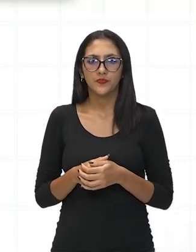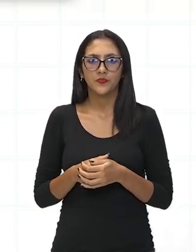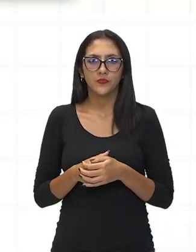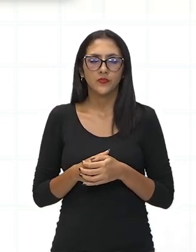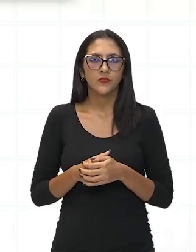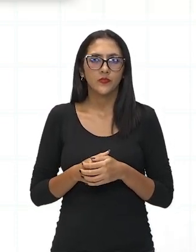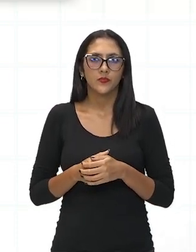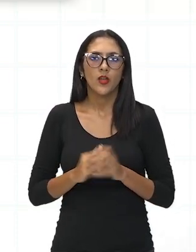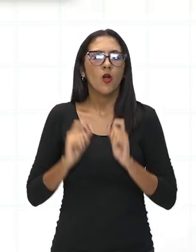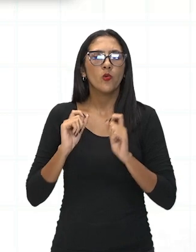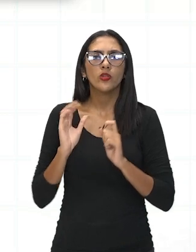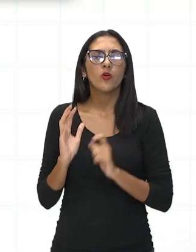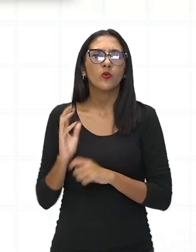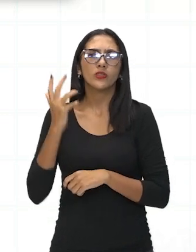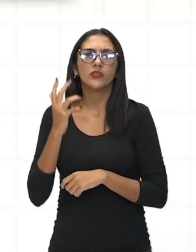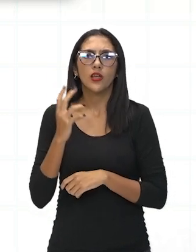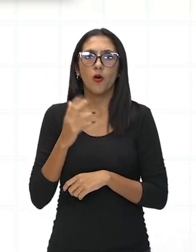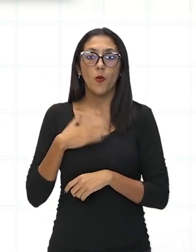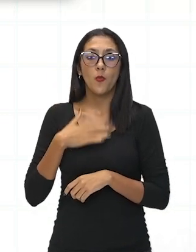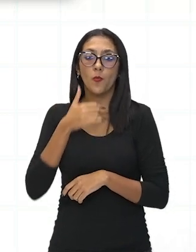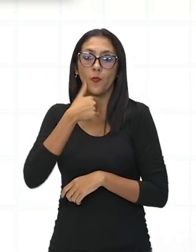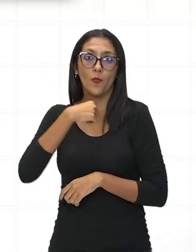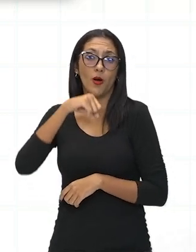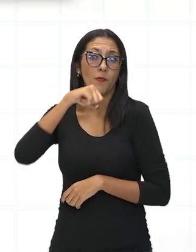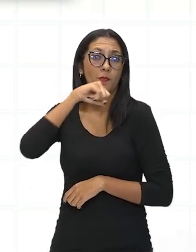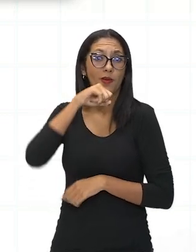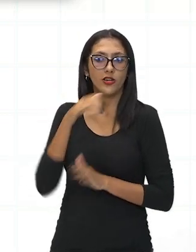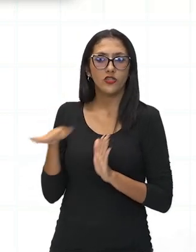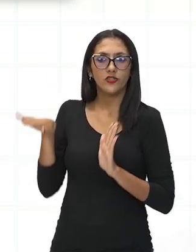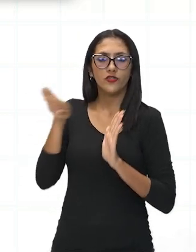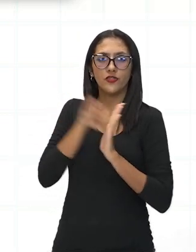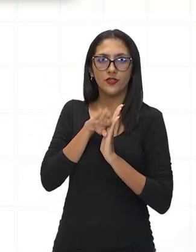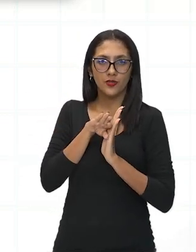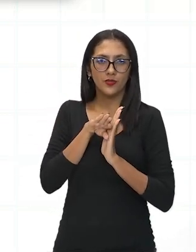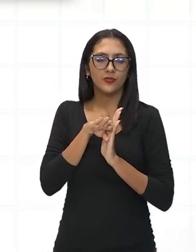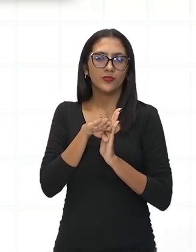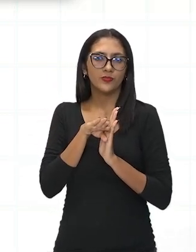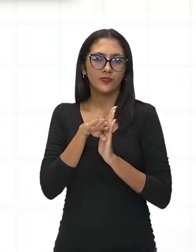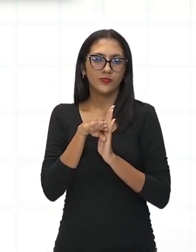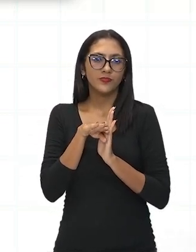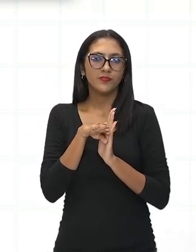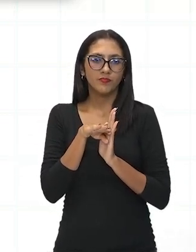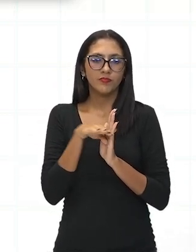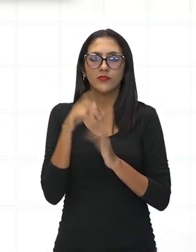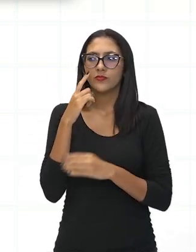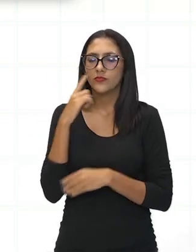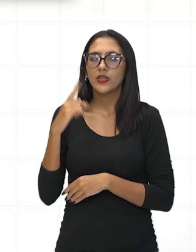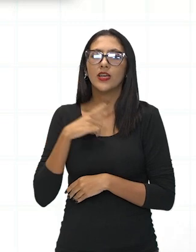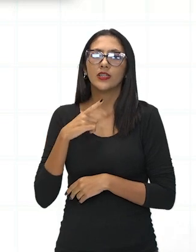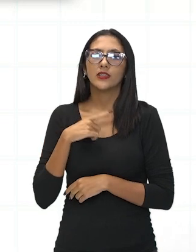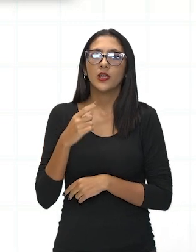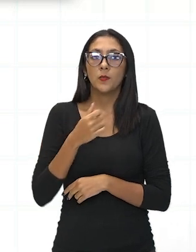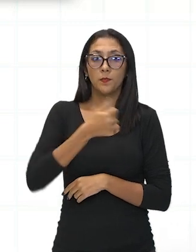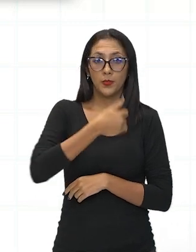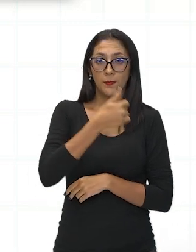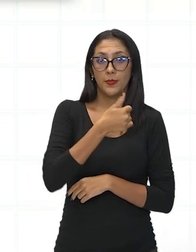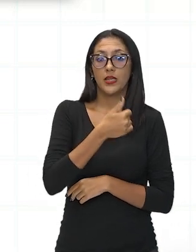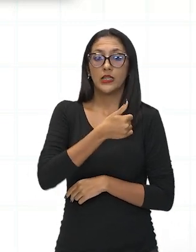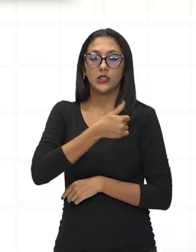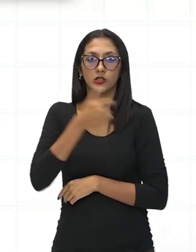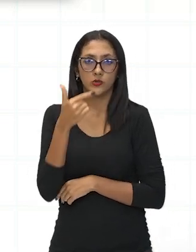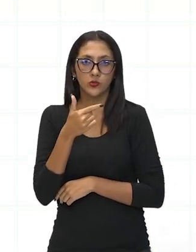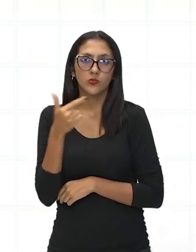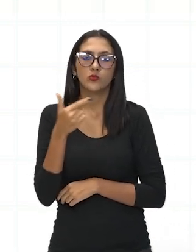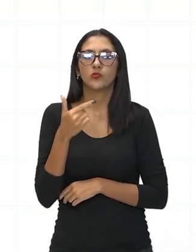mãe chegou. Essa aqui é a ação falando essa situação em português,